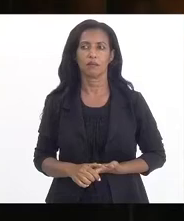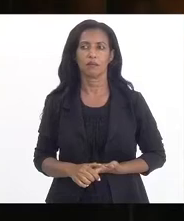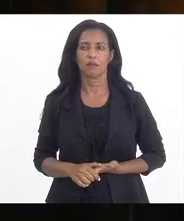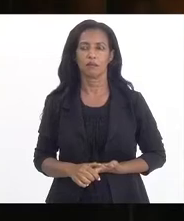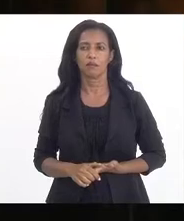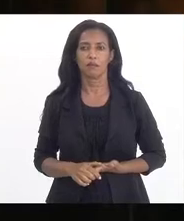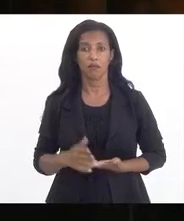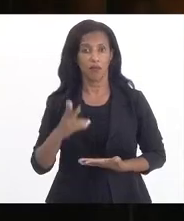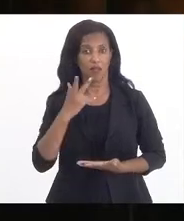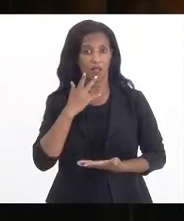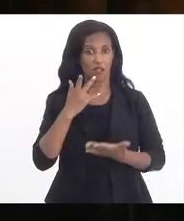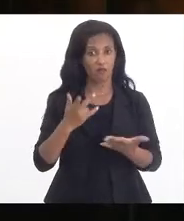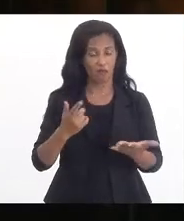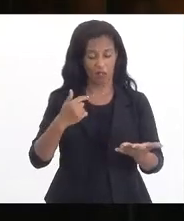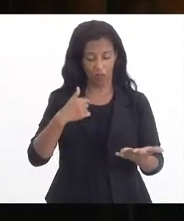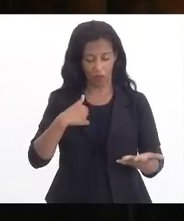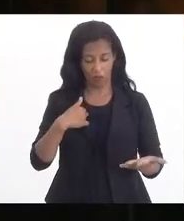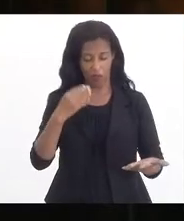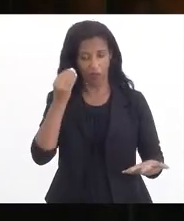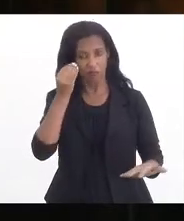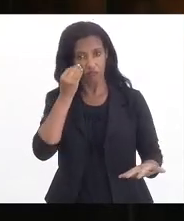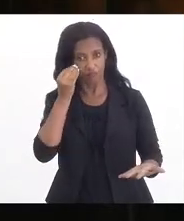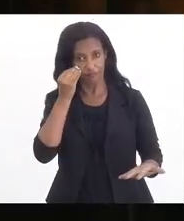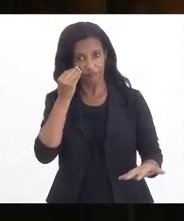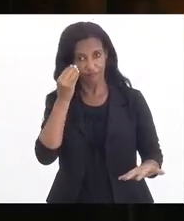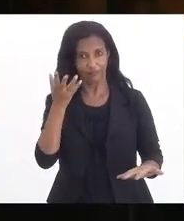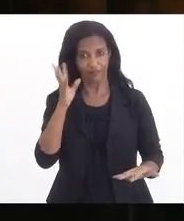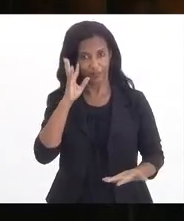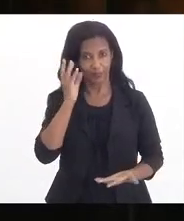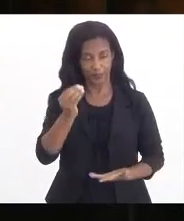e disse eu que ia tentar estimá-la,